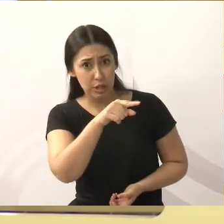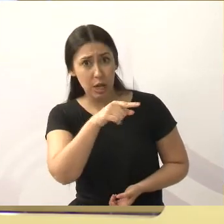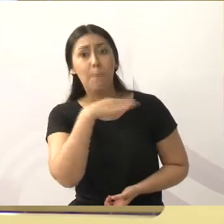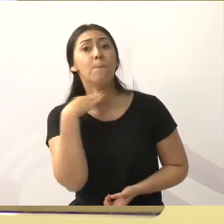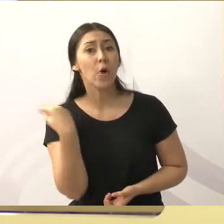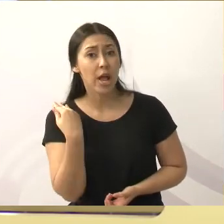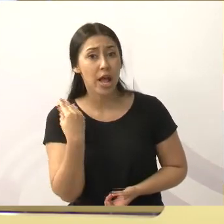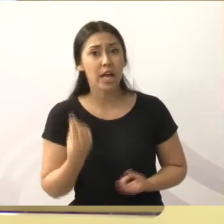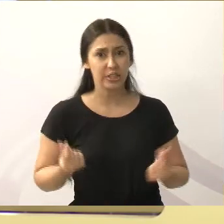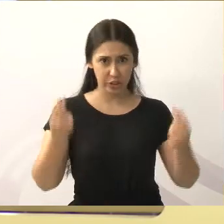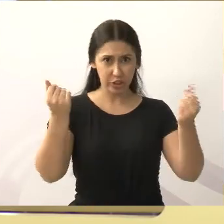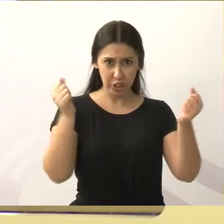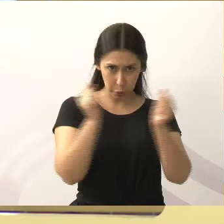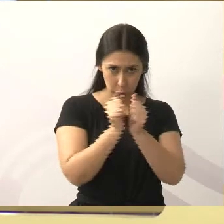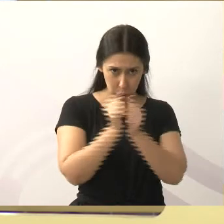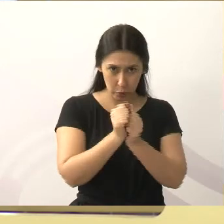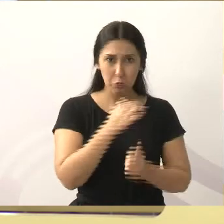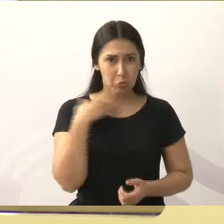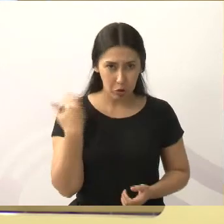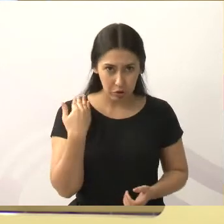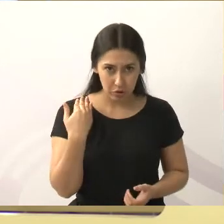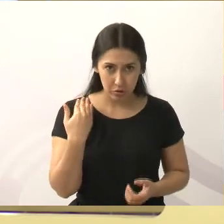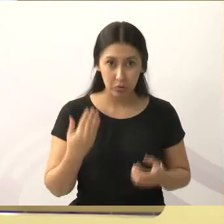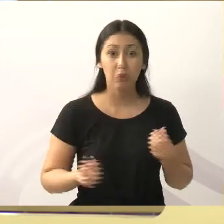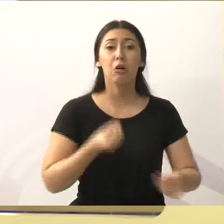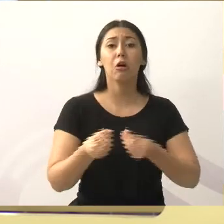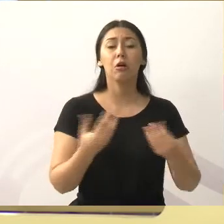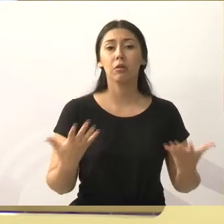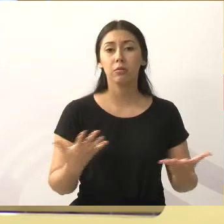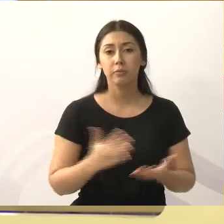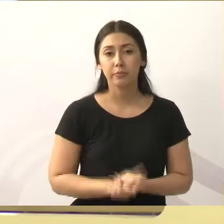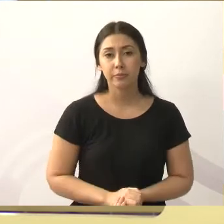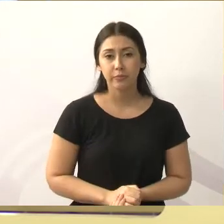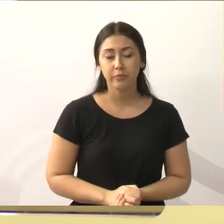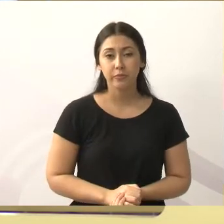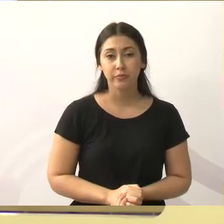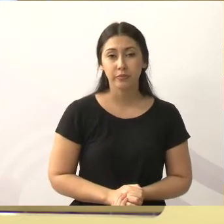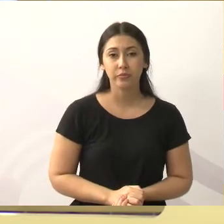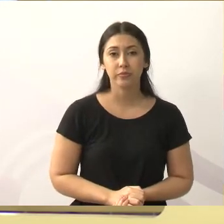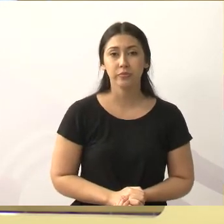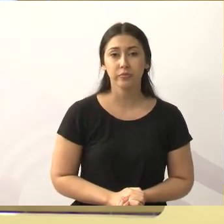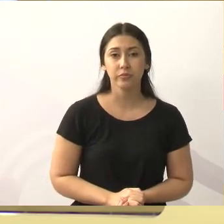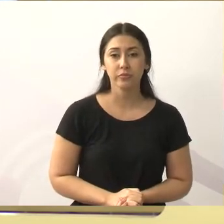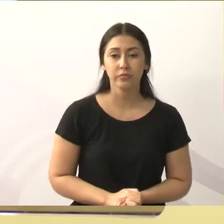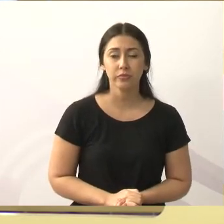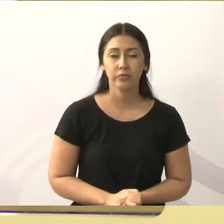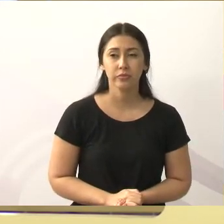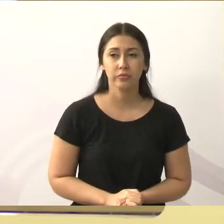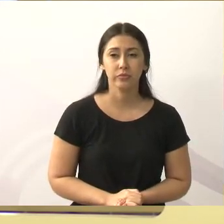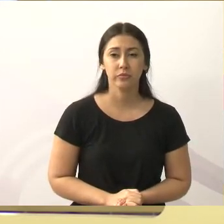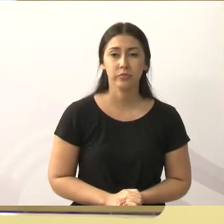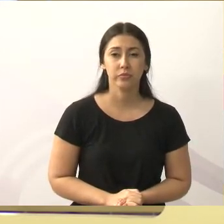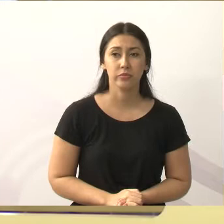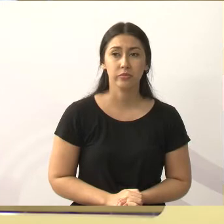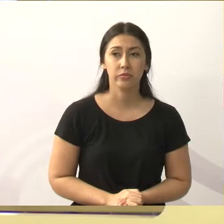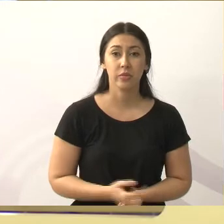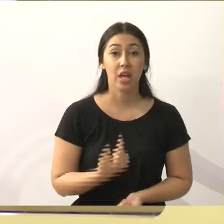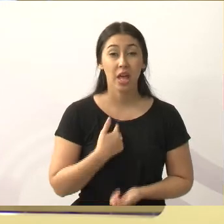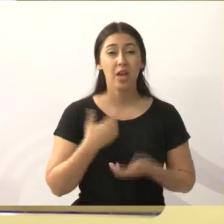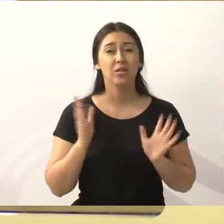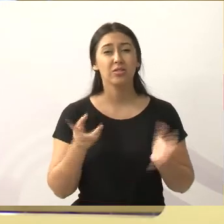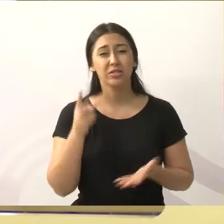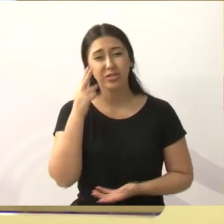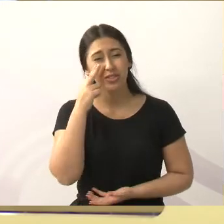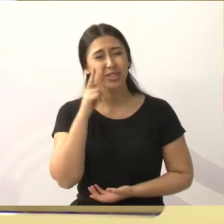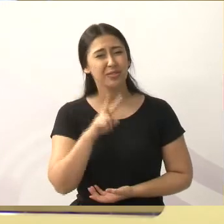e vai mandar lá para o cemitério. E aí é o seguinte, eu já acompanhei